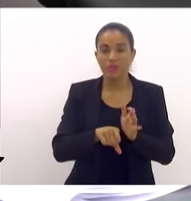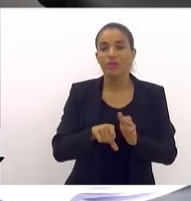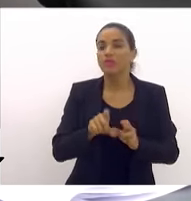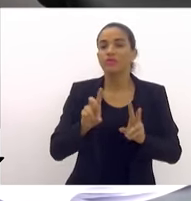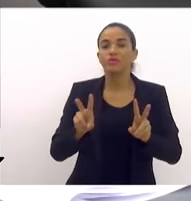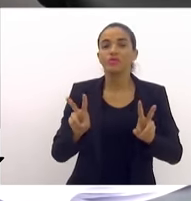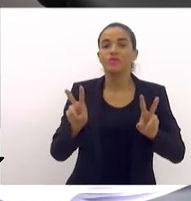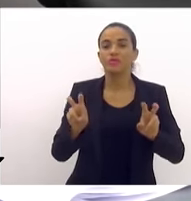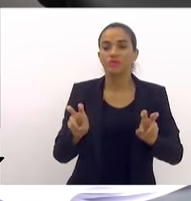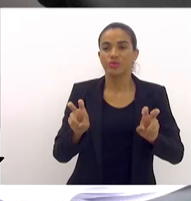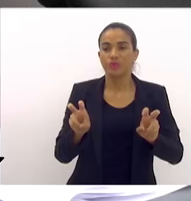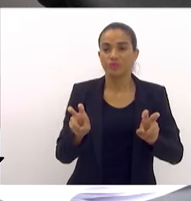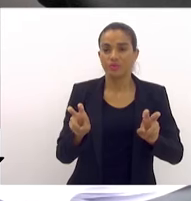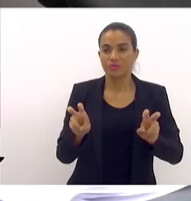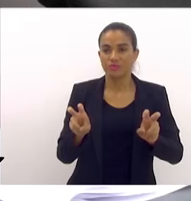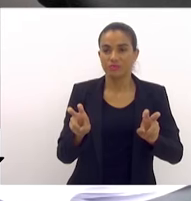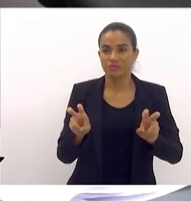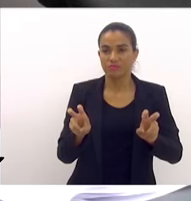titularidade